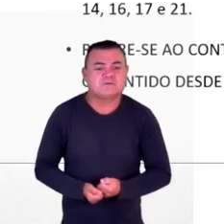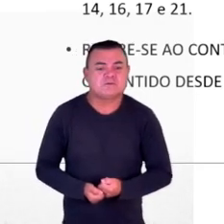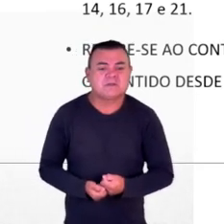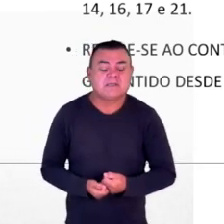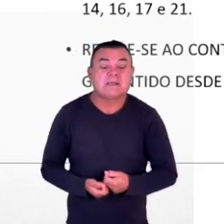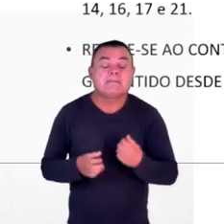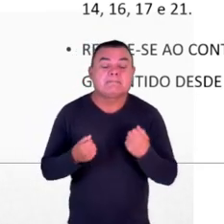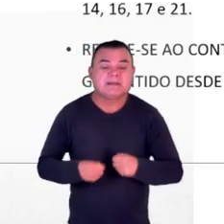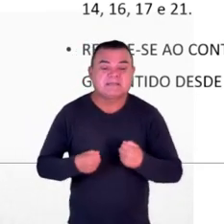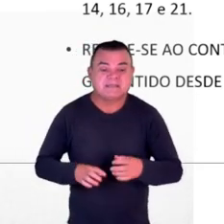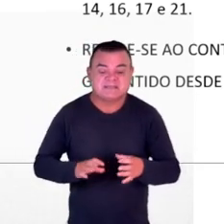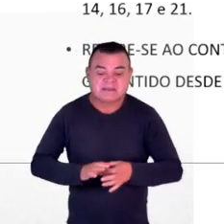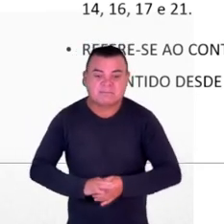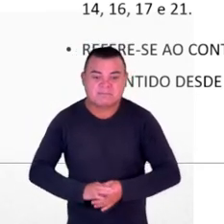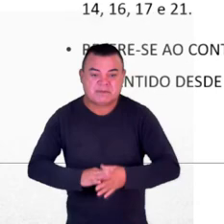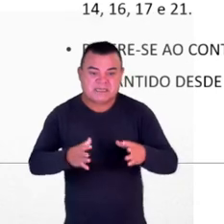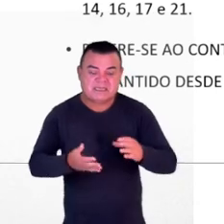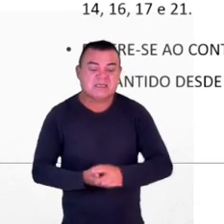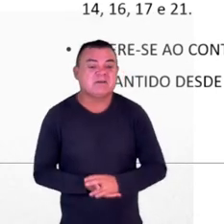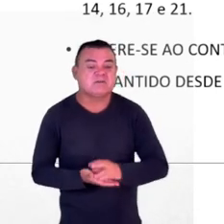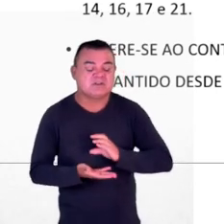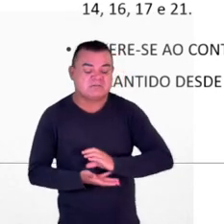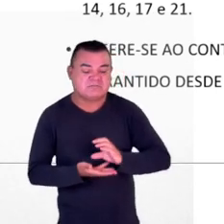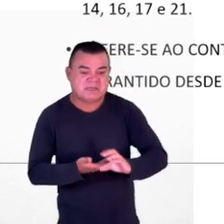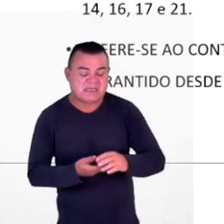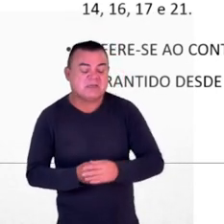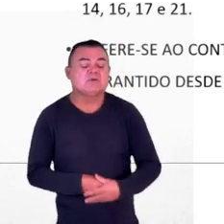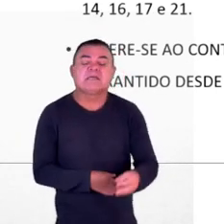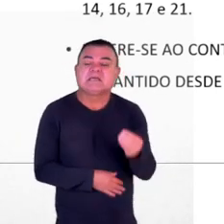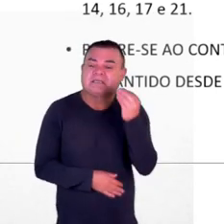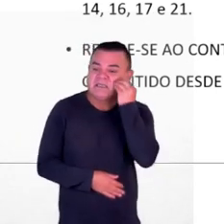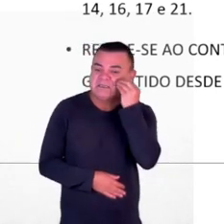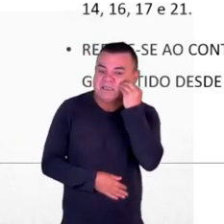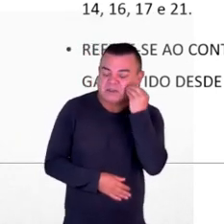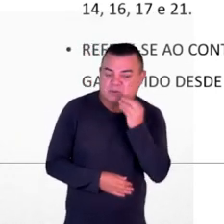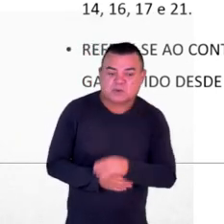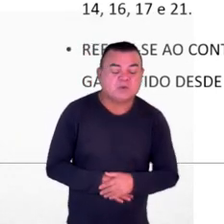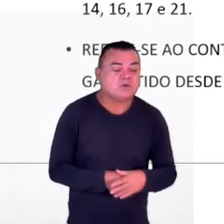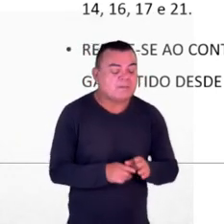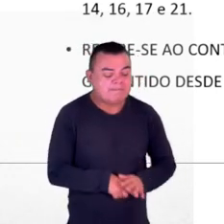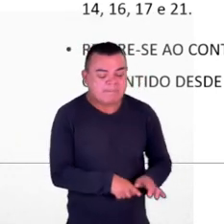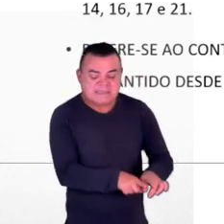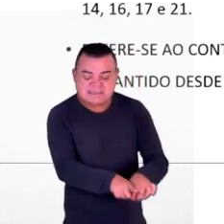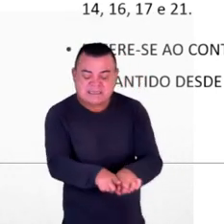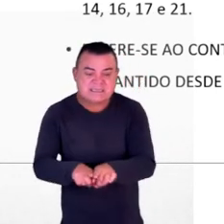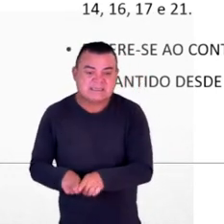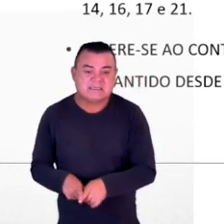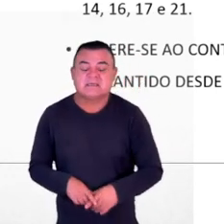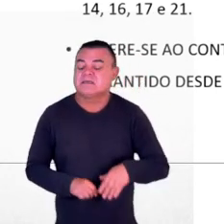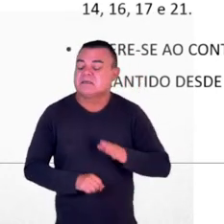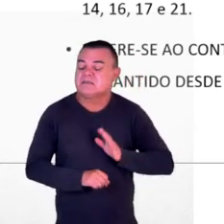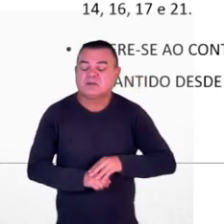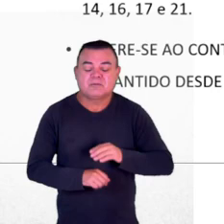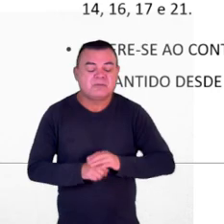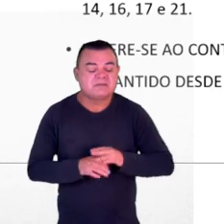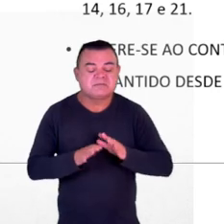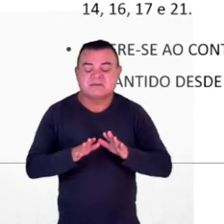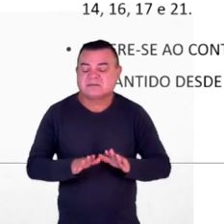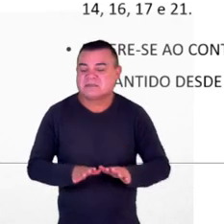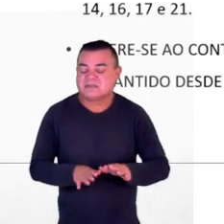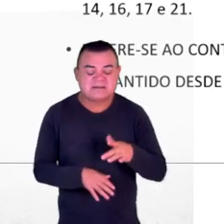que ele tentou a cooperação internacional de todas as formas e mesmo assim ele não conseguiu